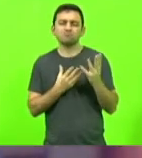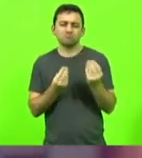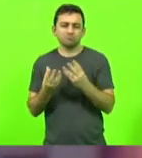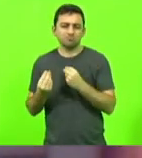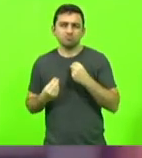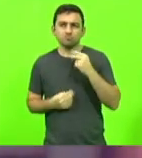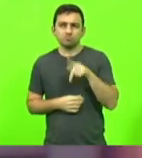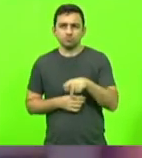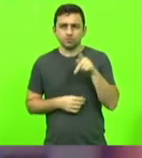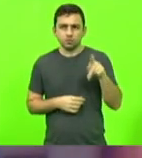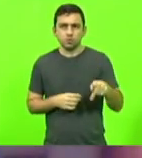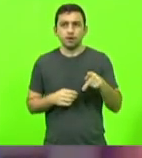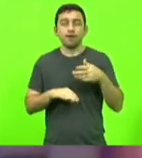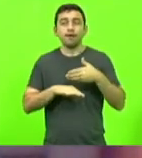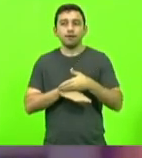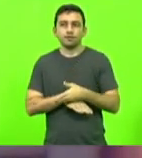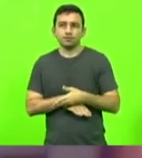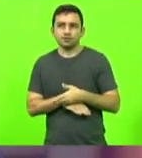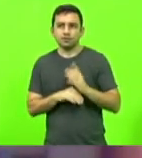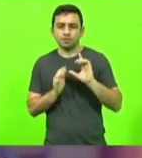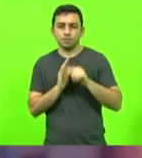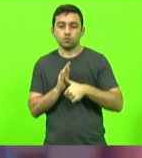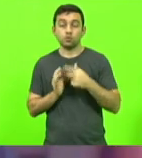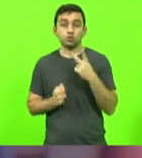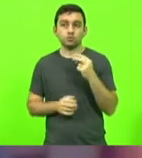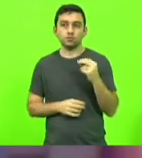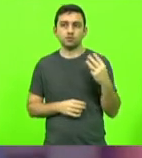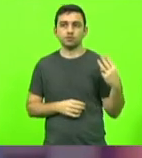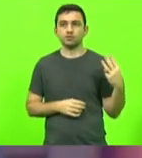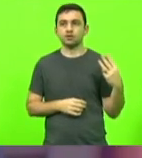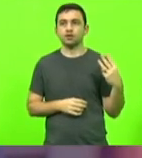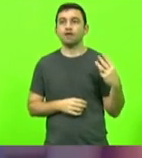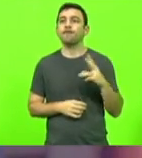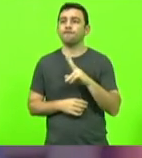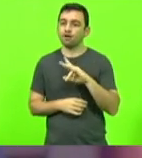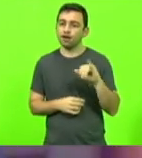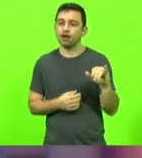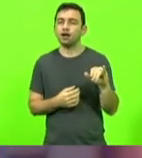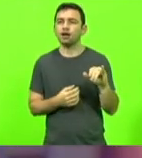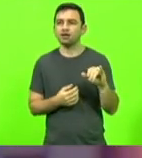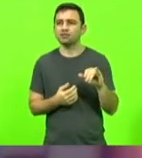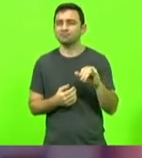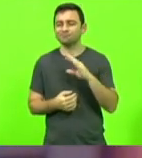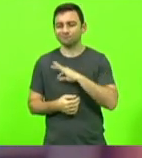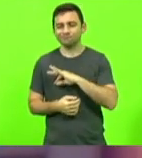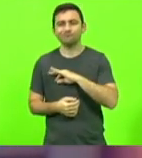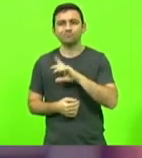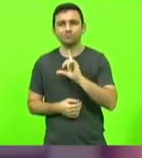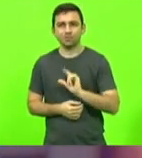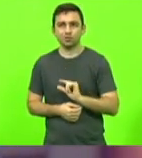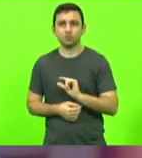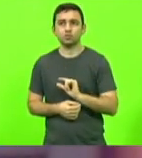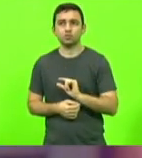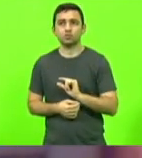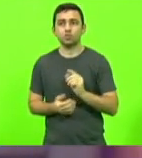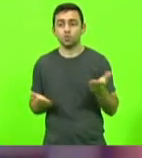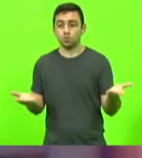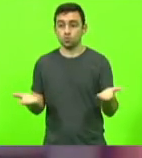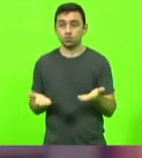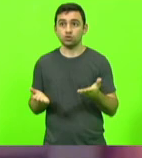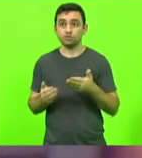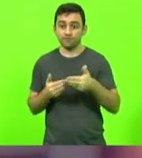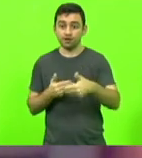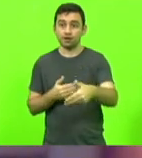que entraram pós-2003 vão receber menos do que recebem hoje ao se